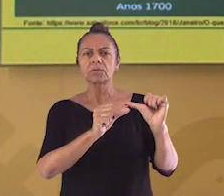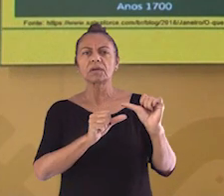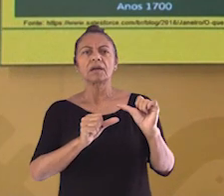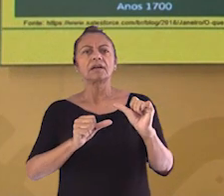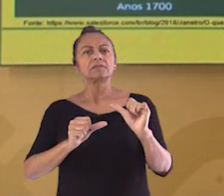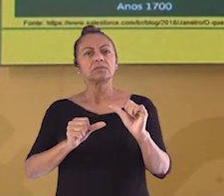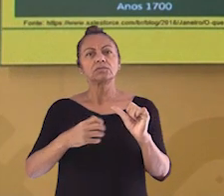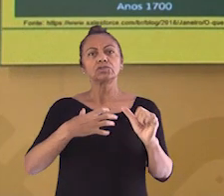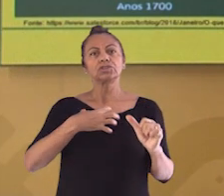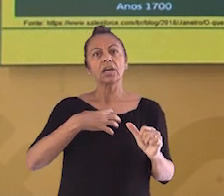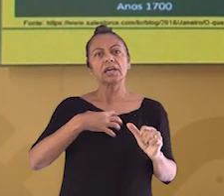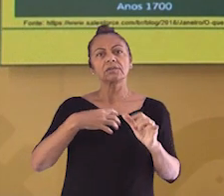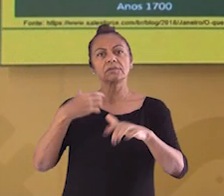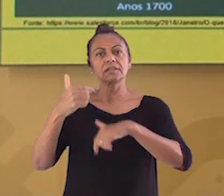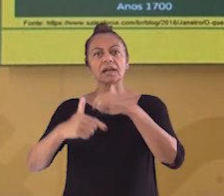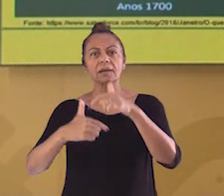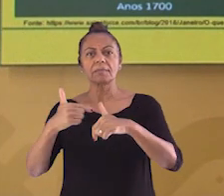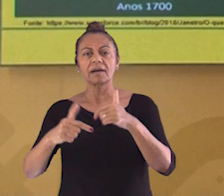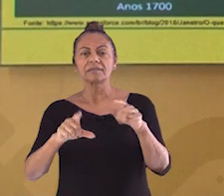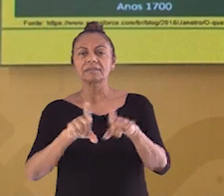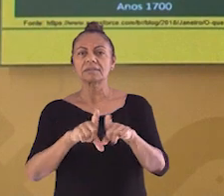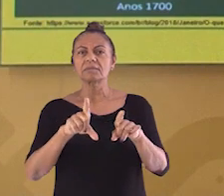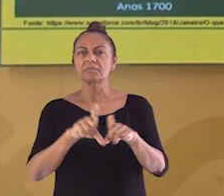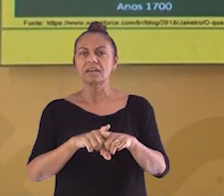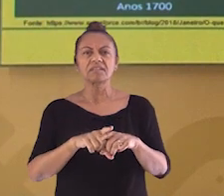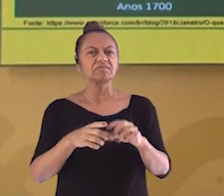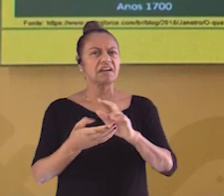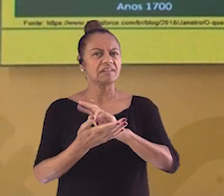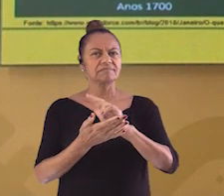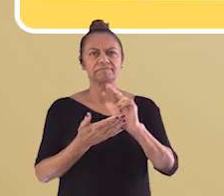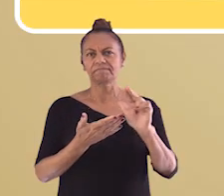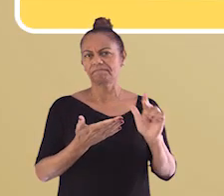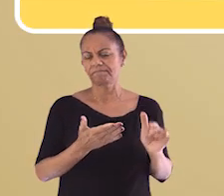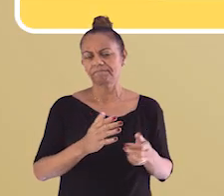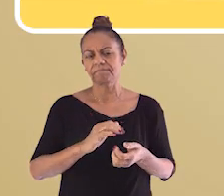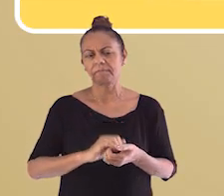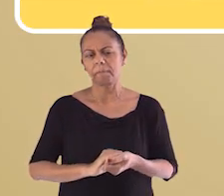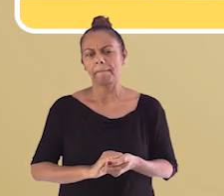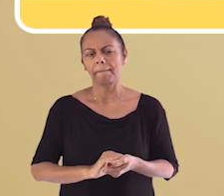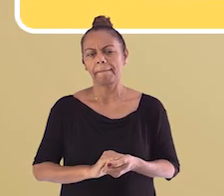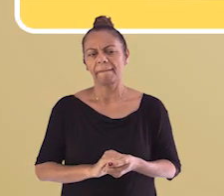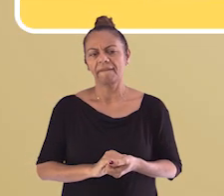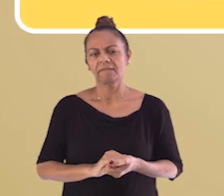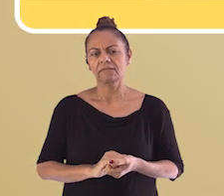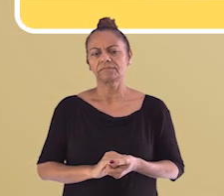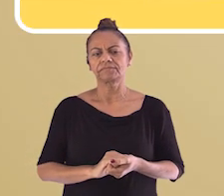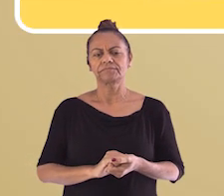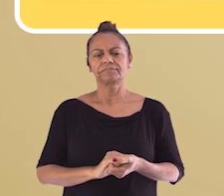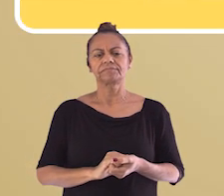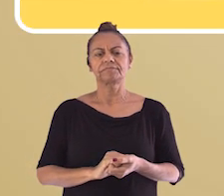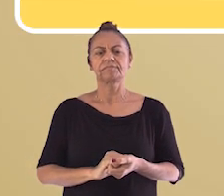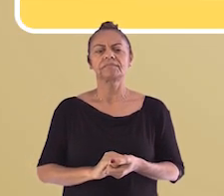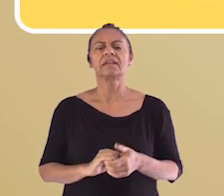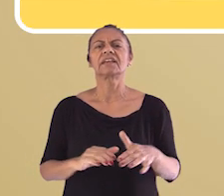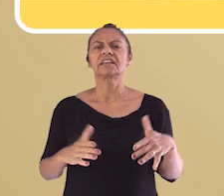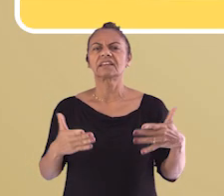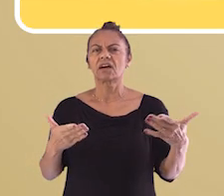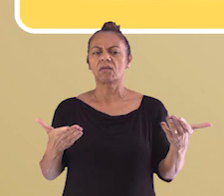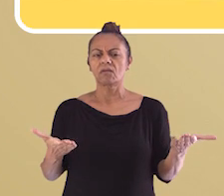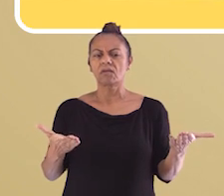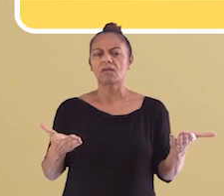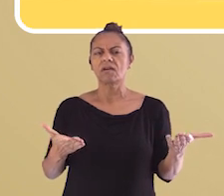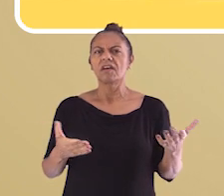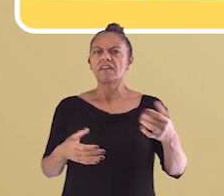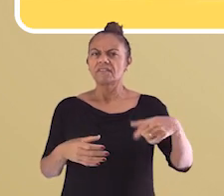de trabalho e novas funções que surgiram com isso. Mas então, você gosta desse mundo